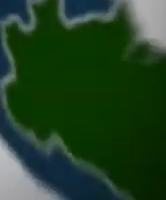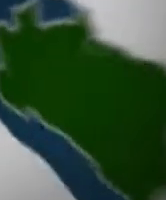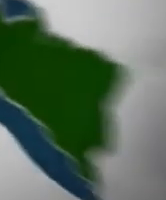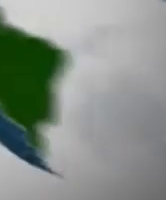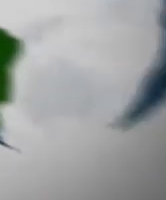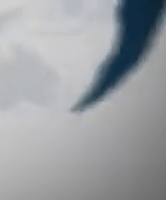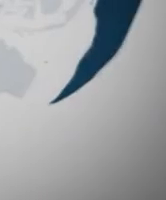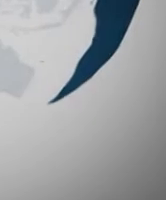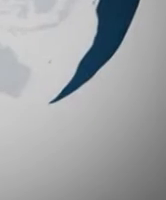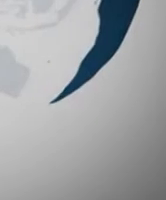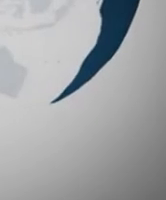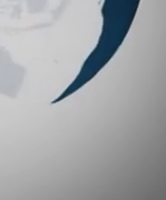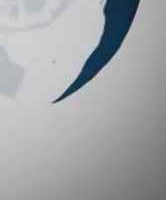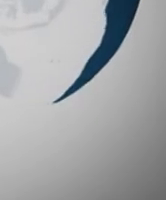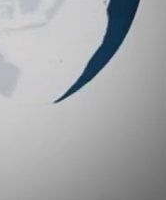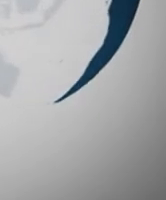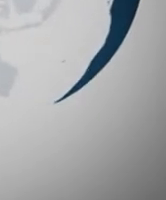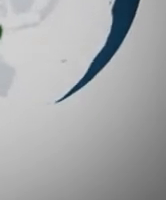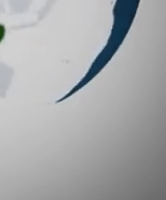o